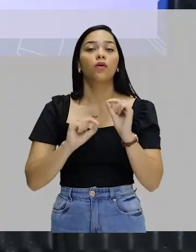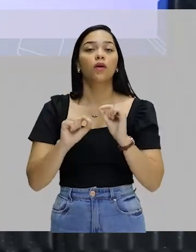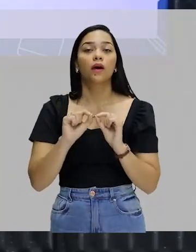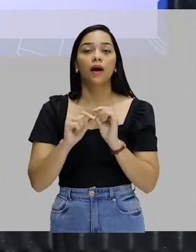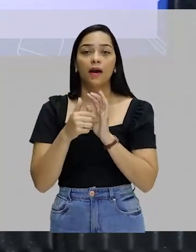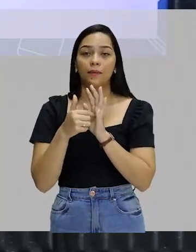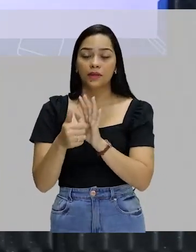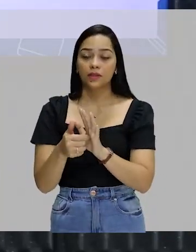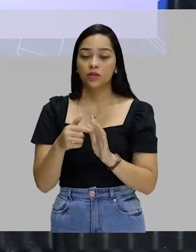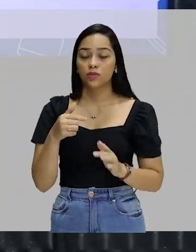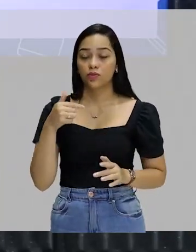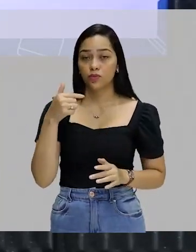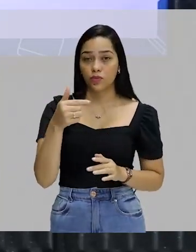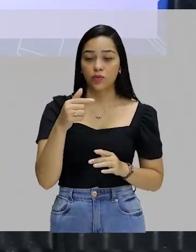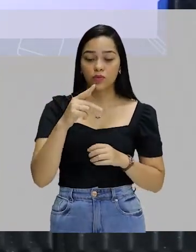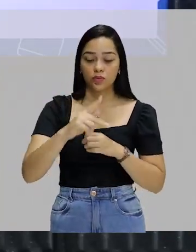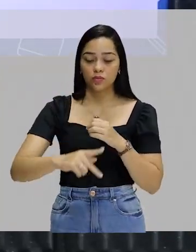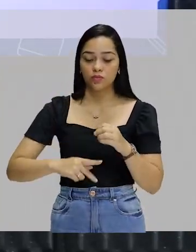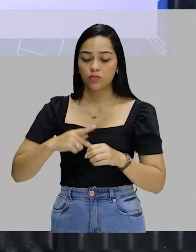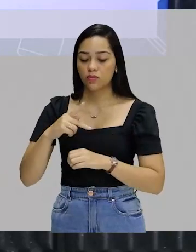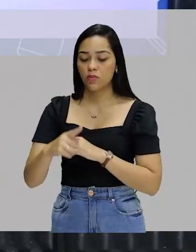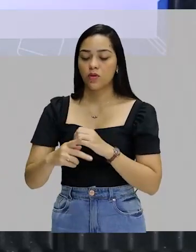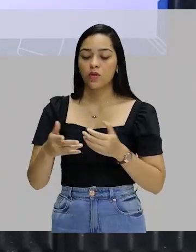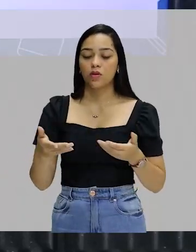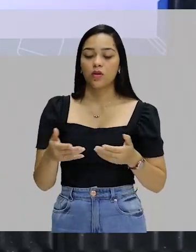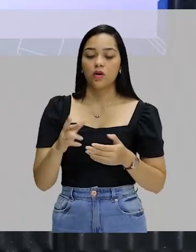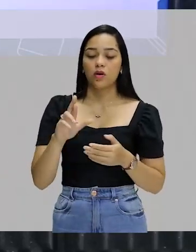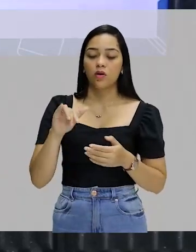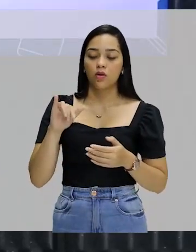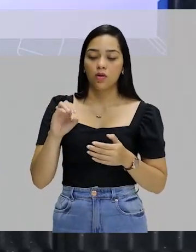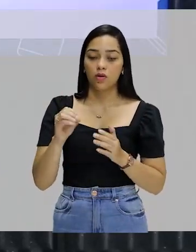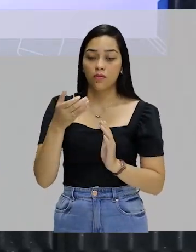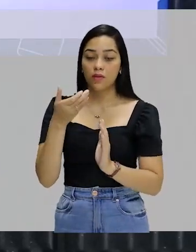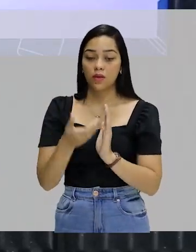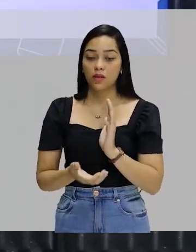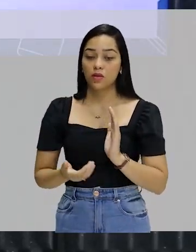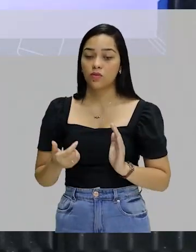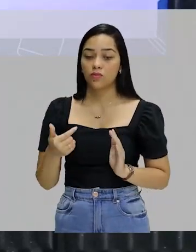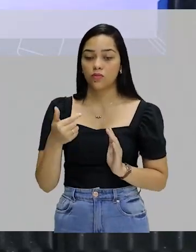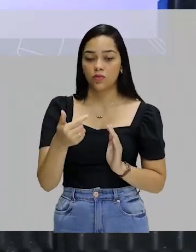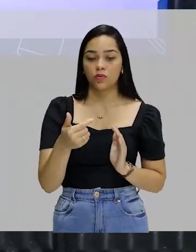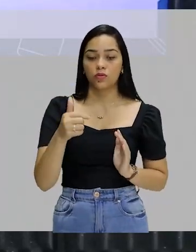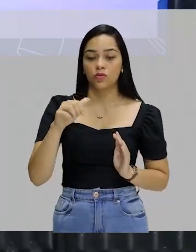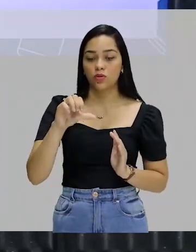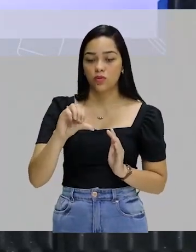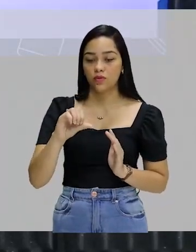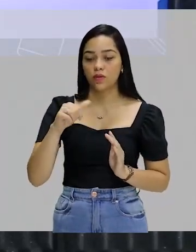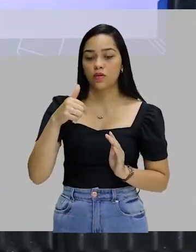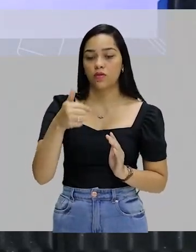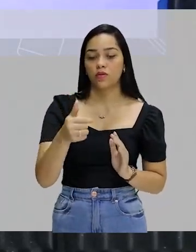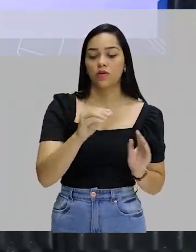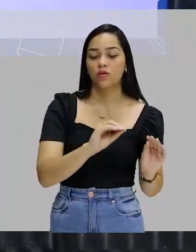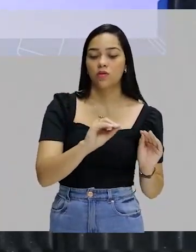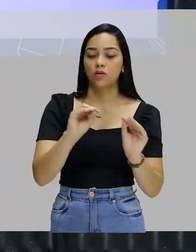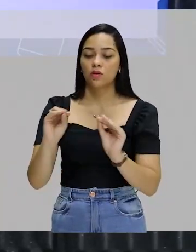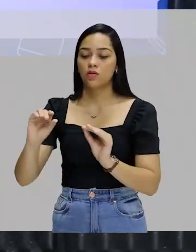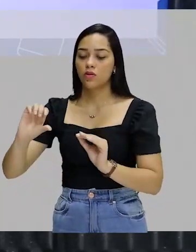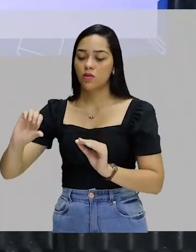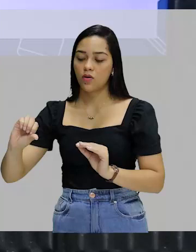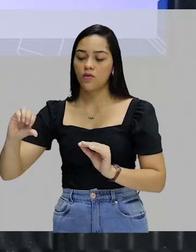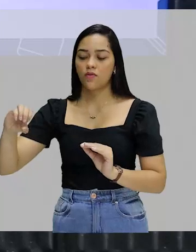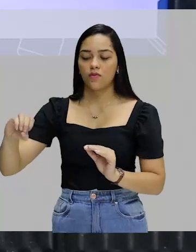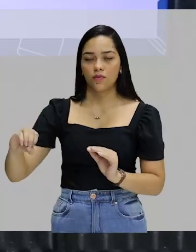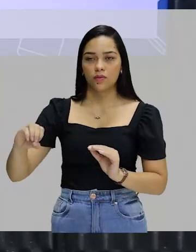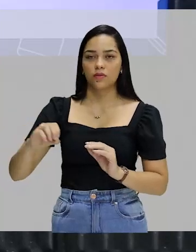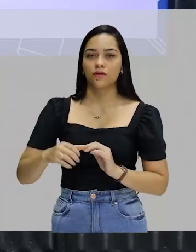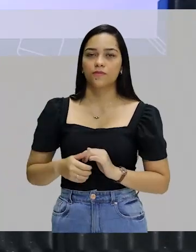apresenta 2 prótons. Então, o urânio perdeu 2 prótons. 92 vai passar para